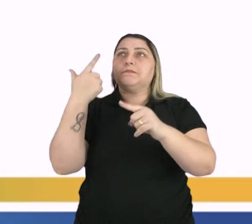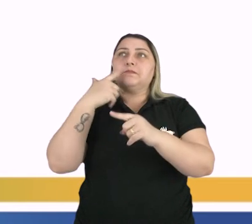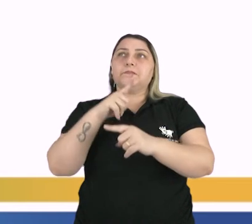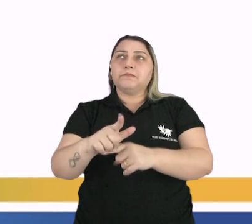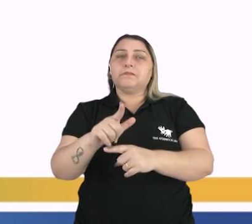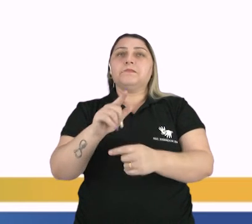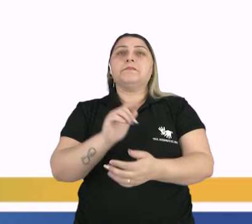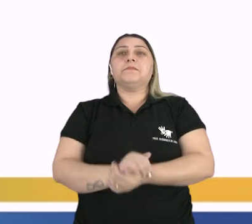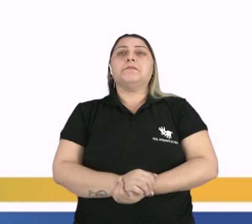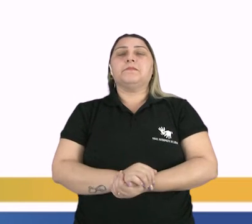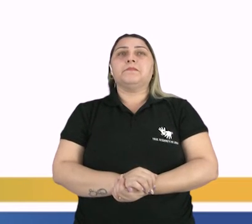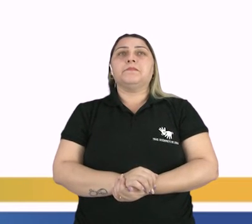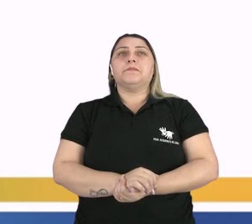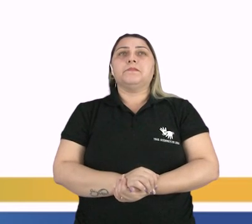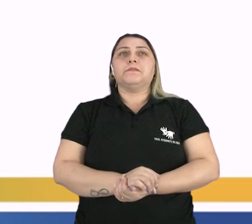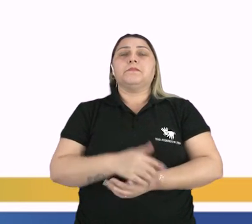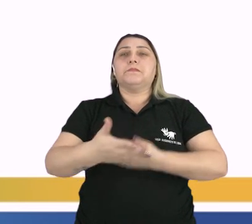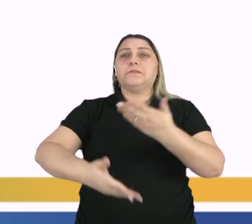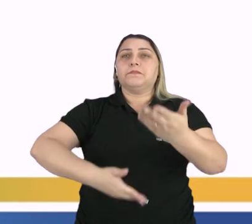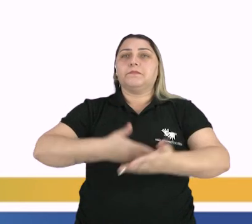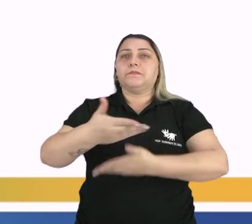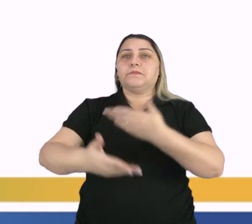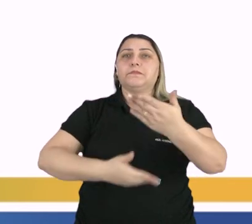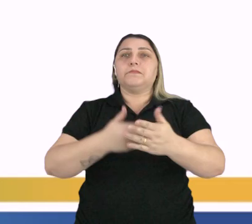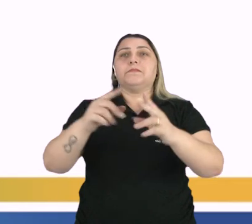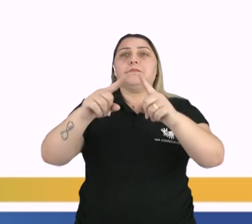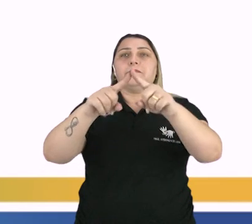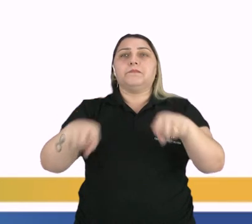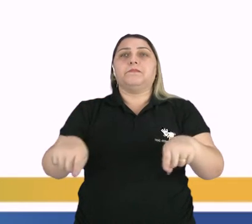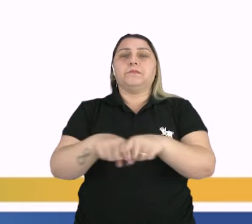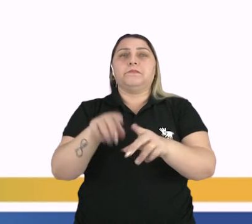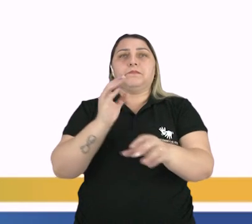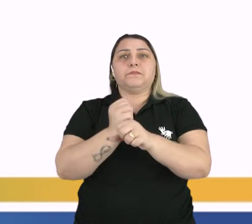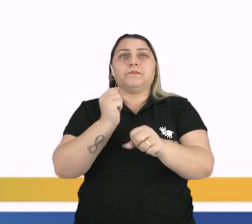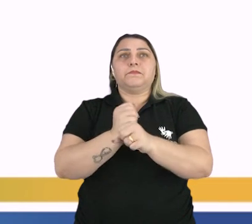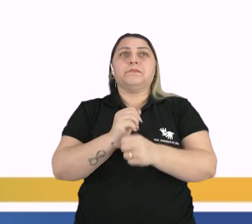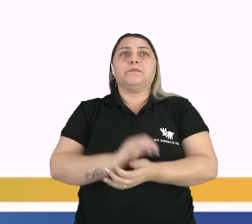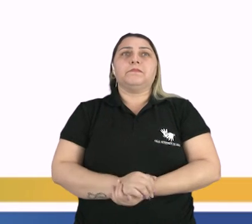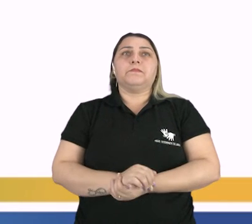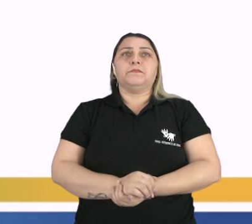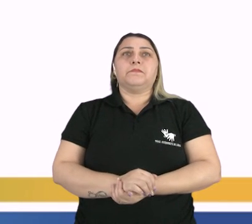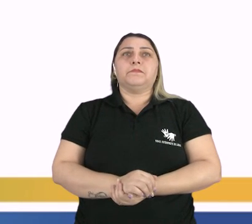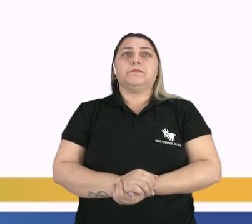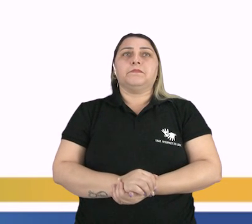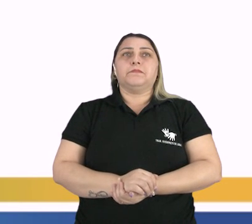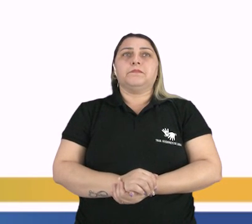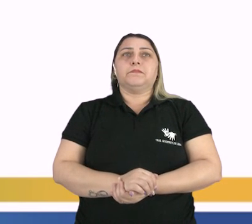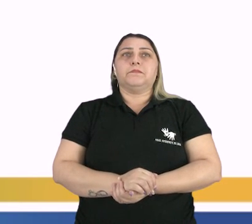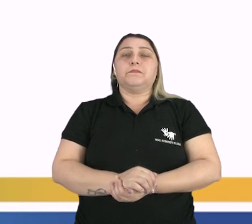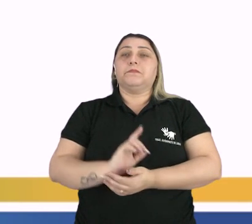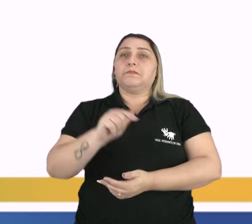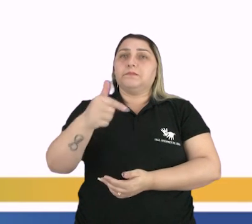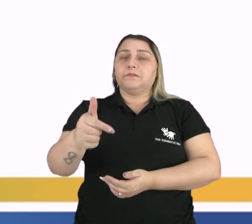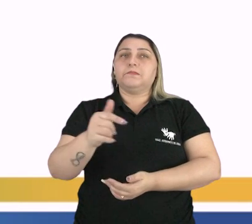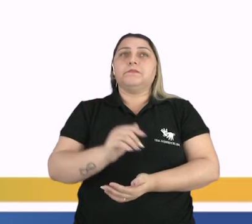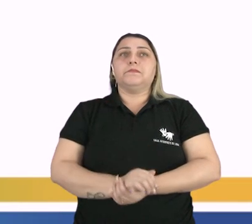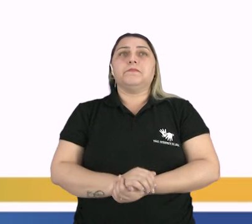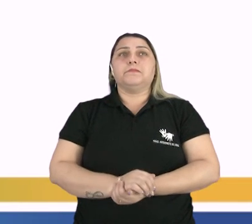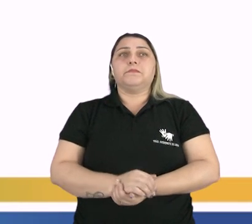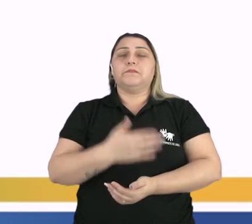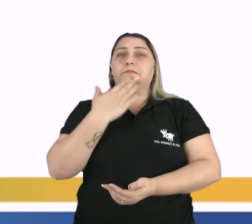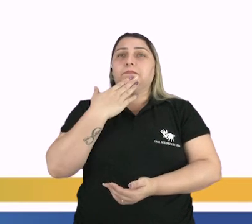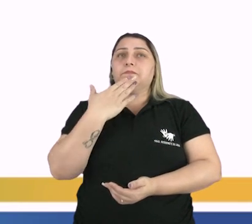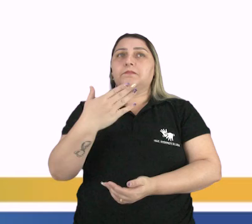conseguir aplicar as relações trigonométricas. Né? Esse exercício próximo